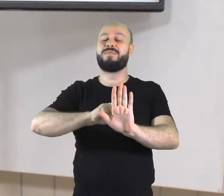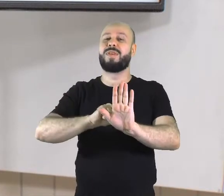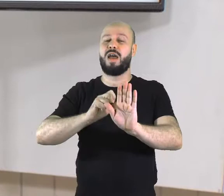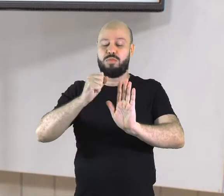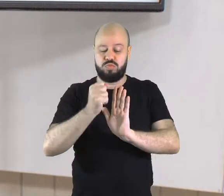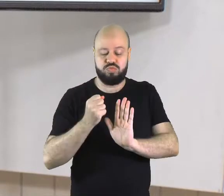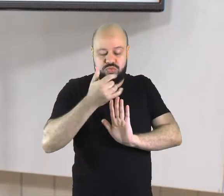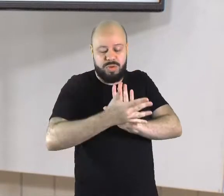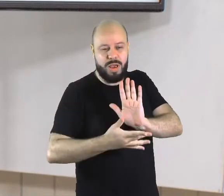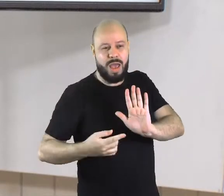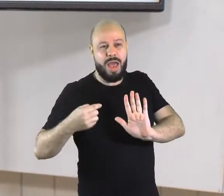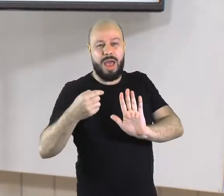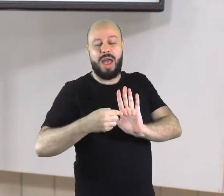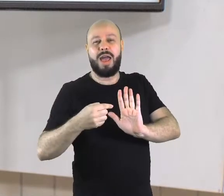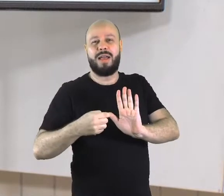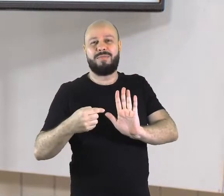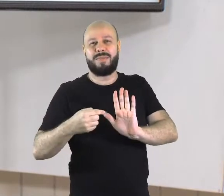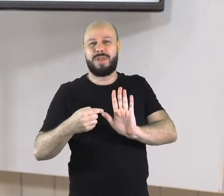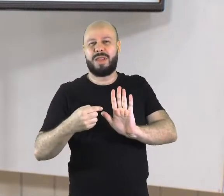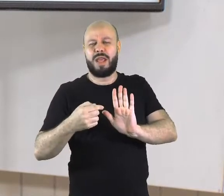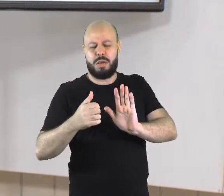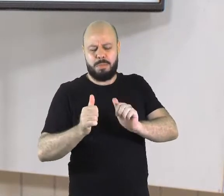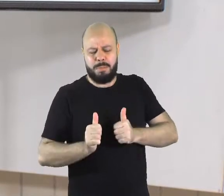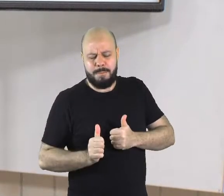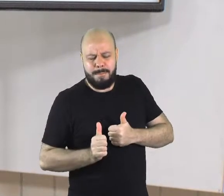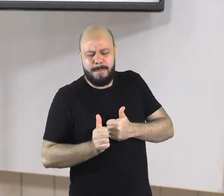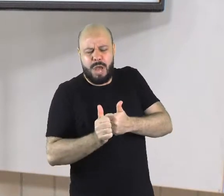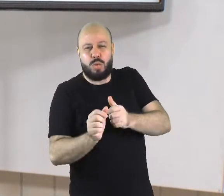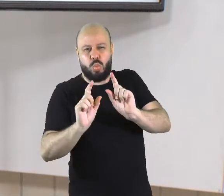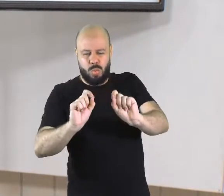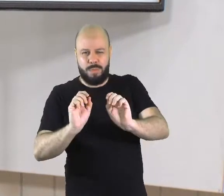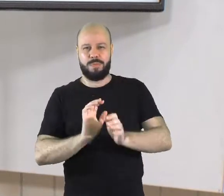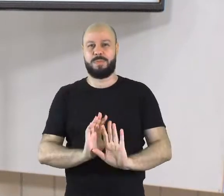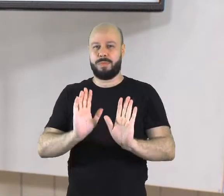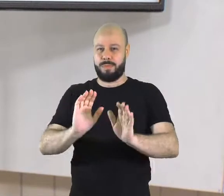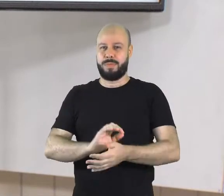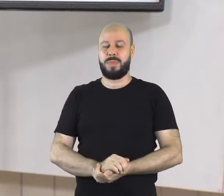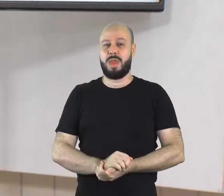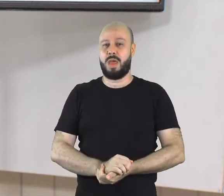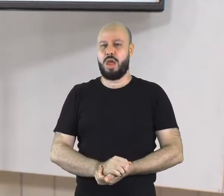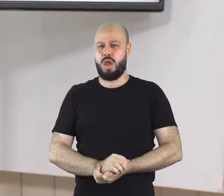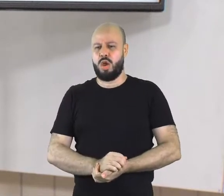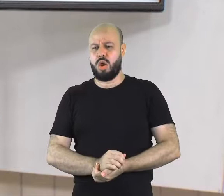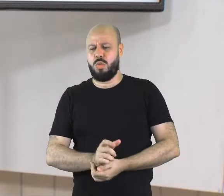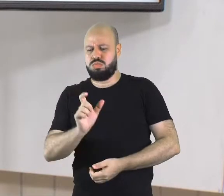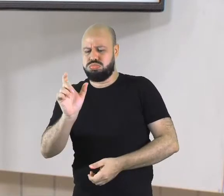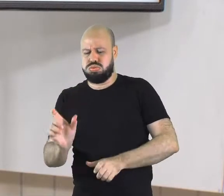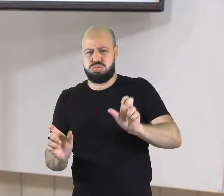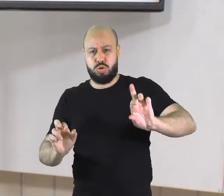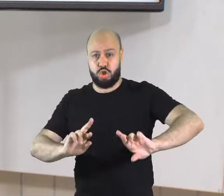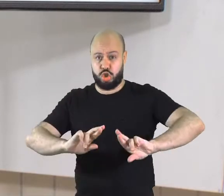linguagem que ela consiste em aproximar duas coisas,